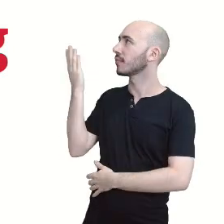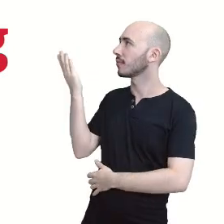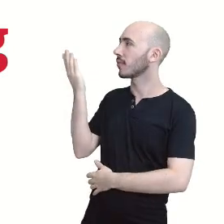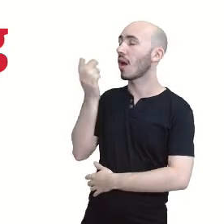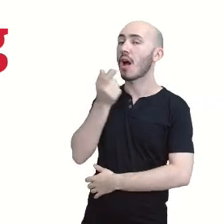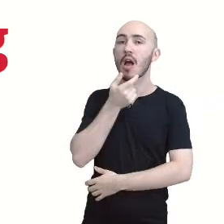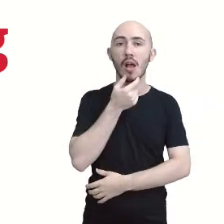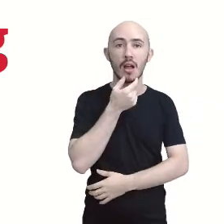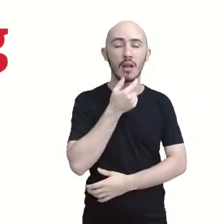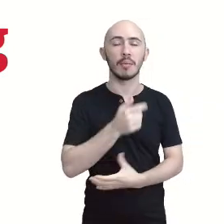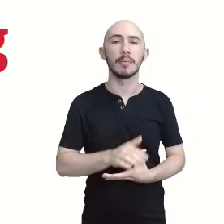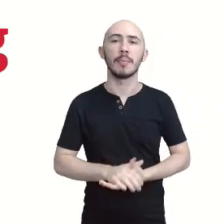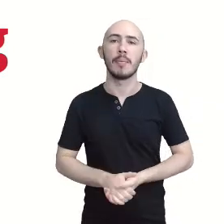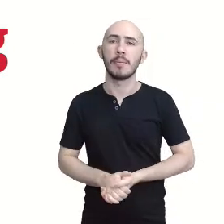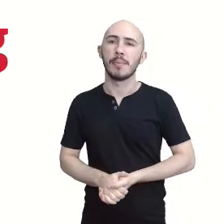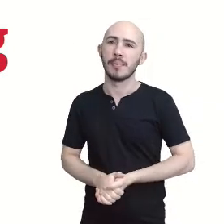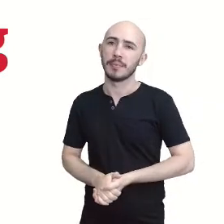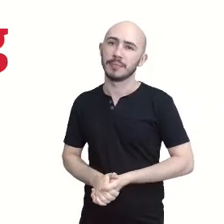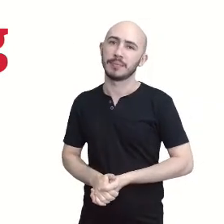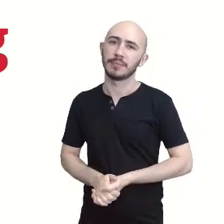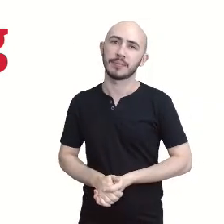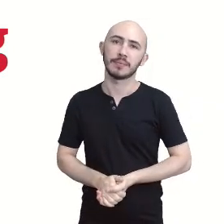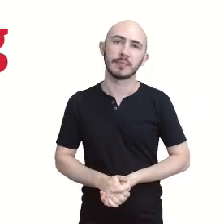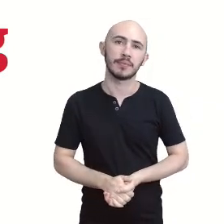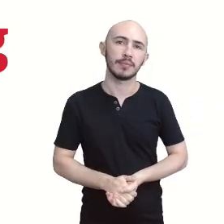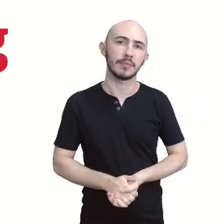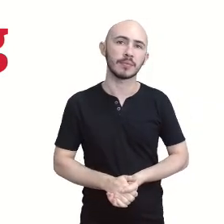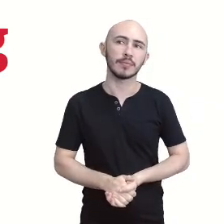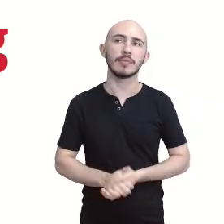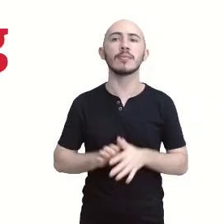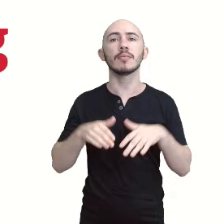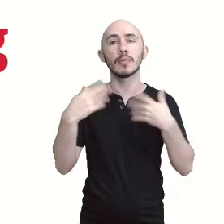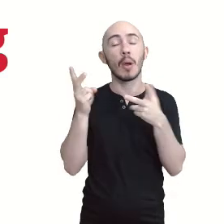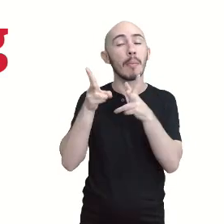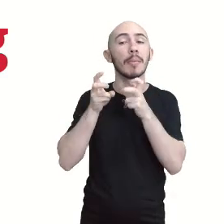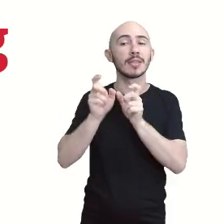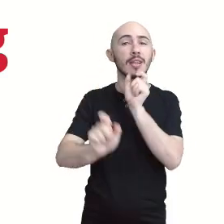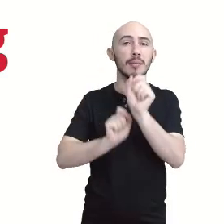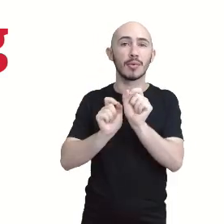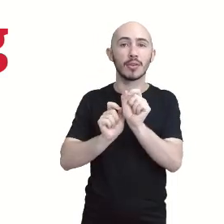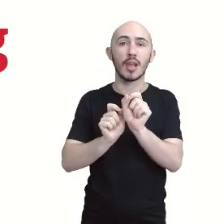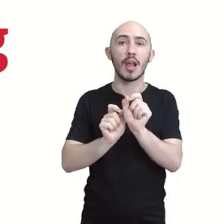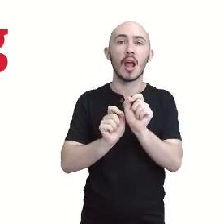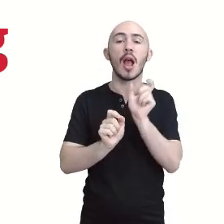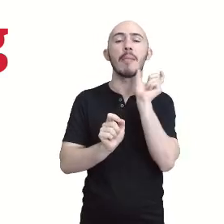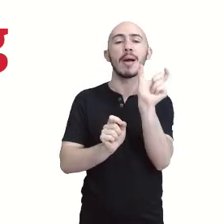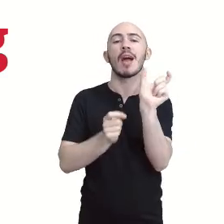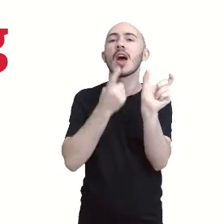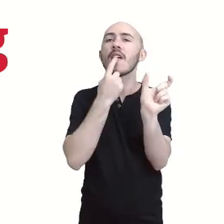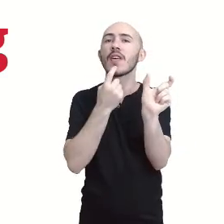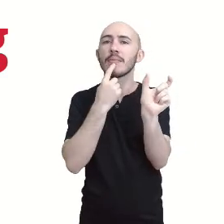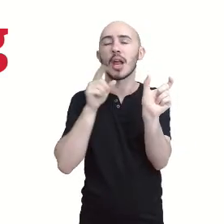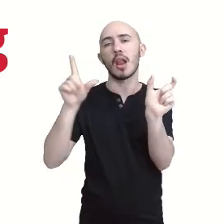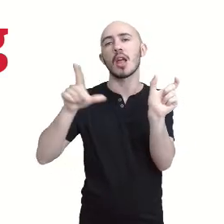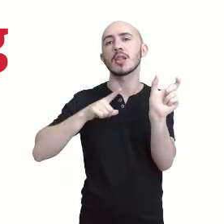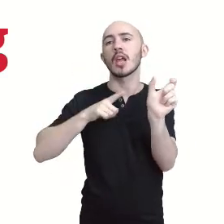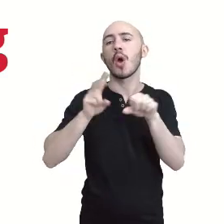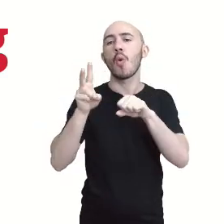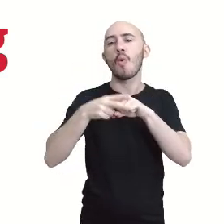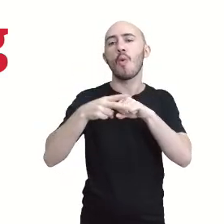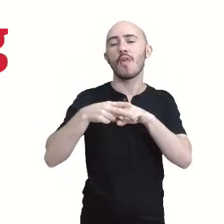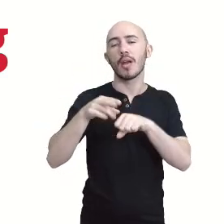he's talking, they are relaxing, ok? Então perceba aí em vermelho o verbo to be e no final